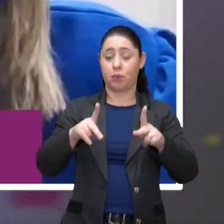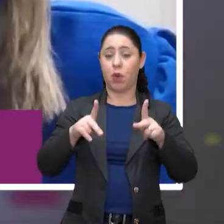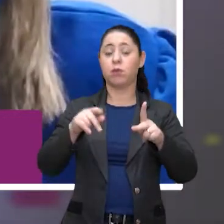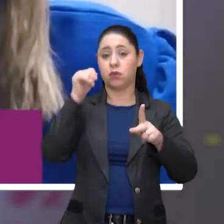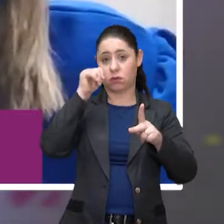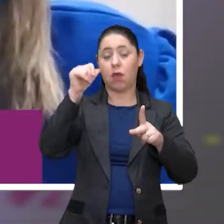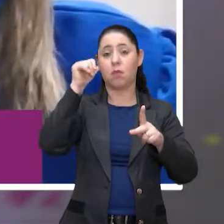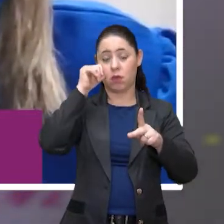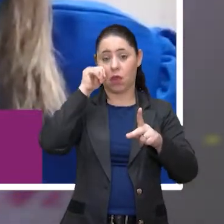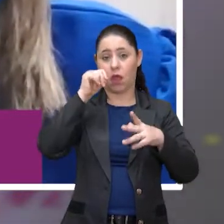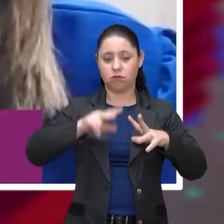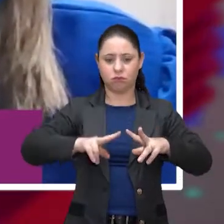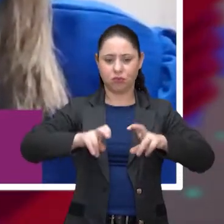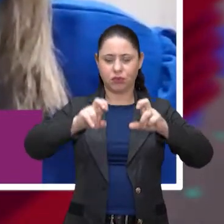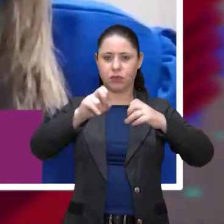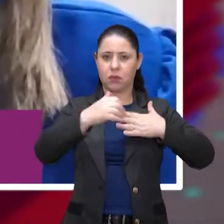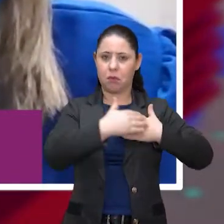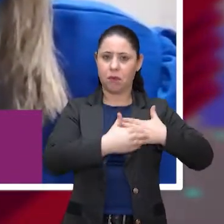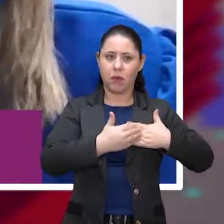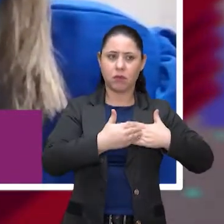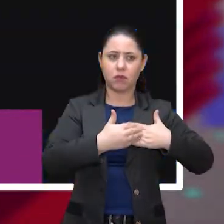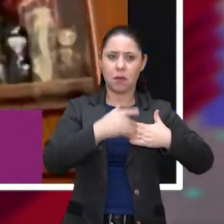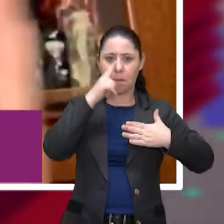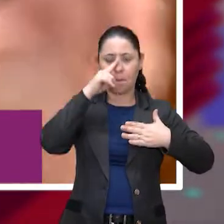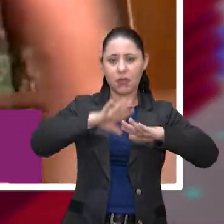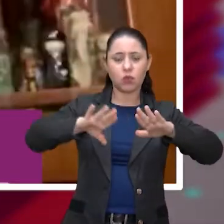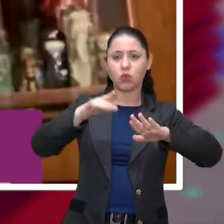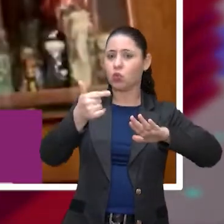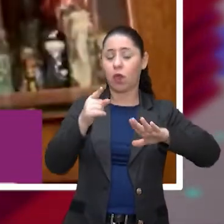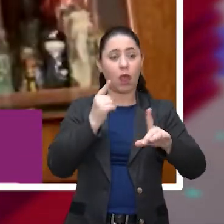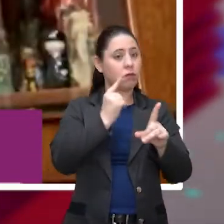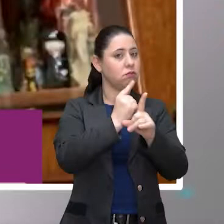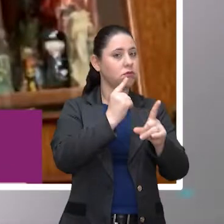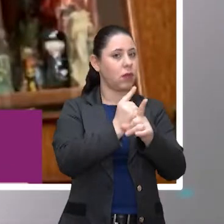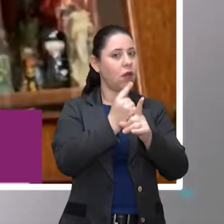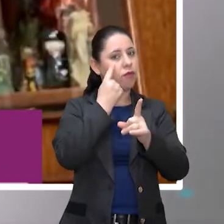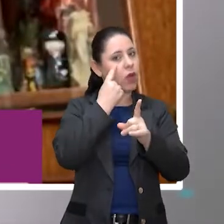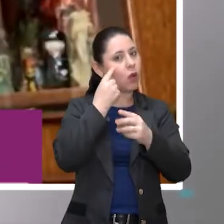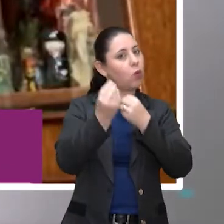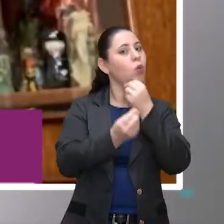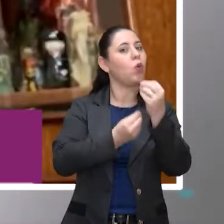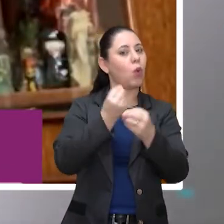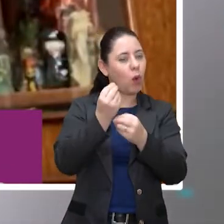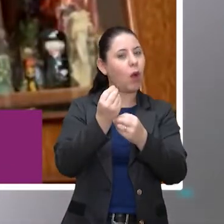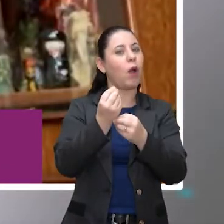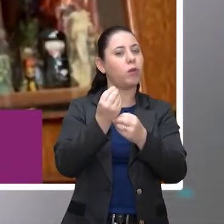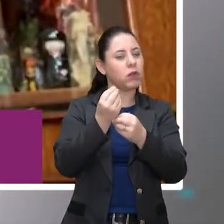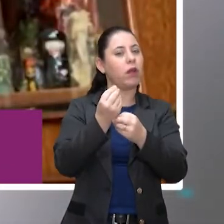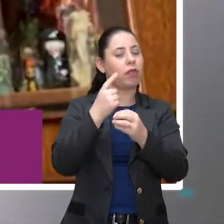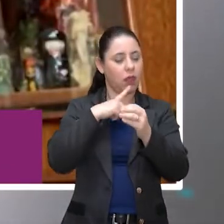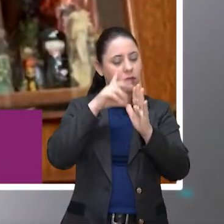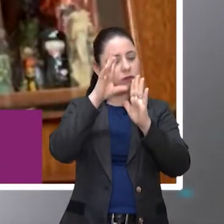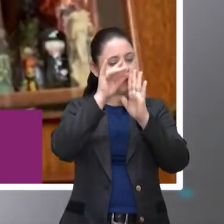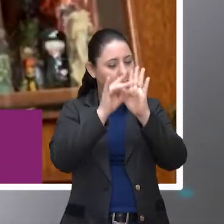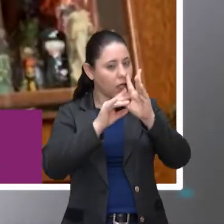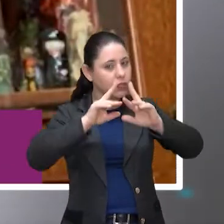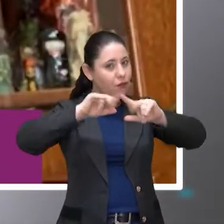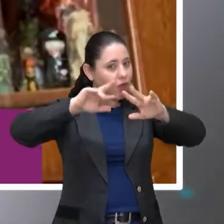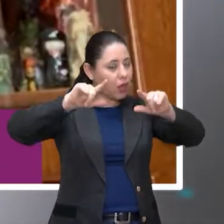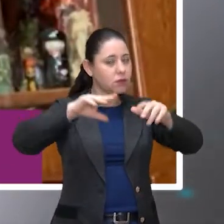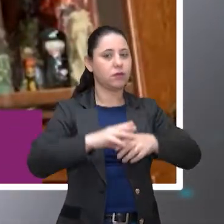fator de risco detectável, para vocês verem como ele é multifatorial, né? Os fatores